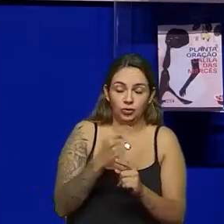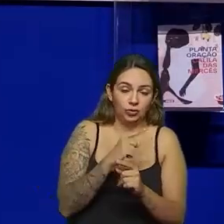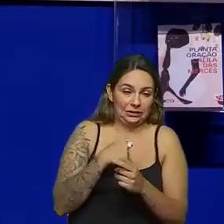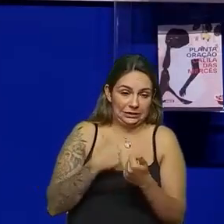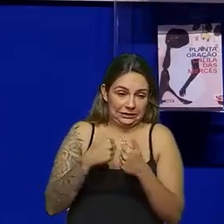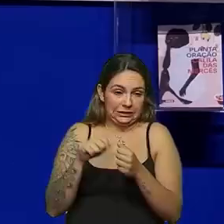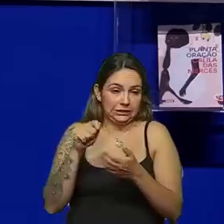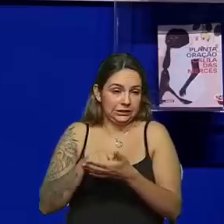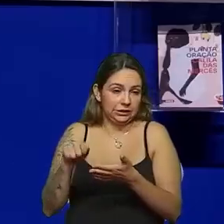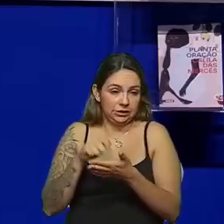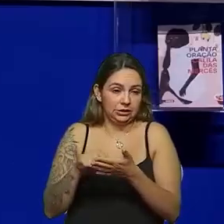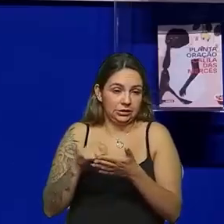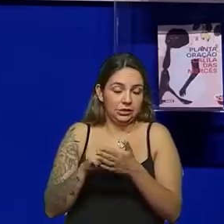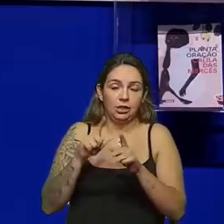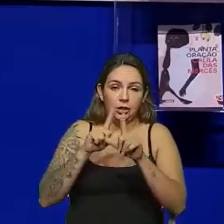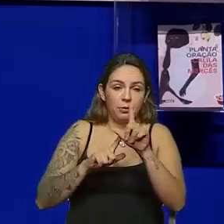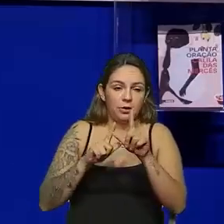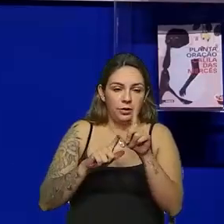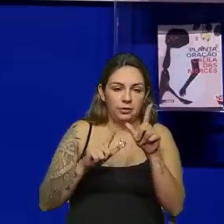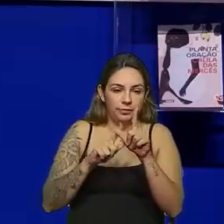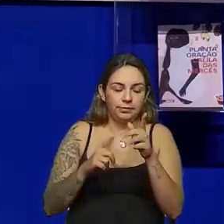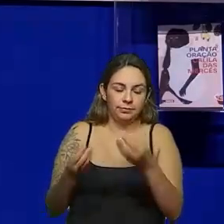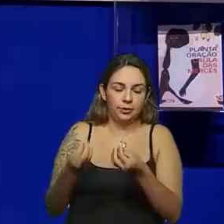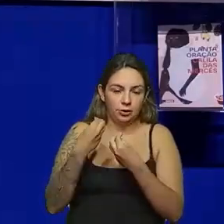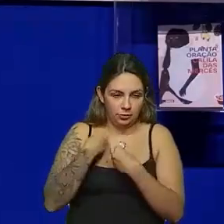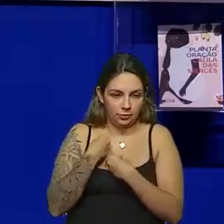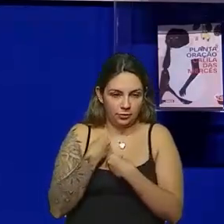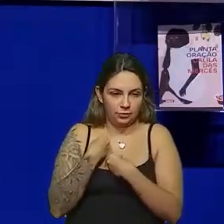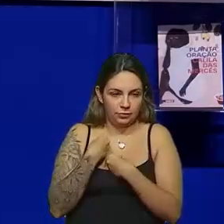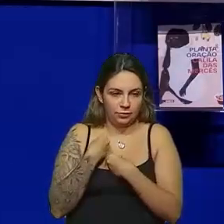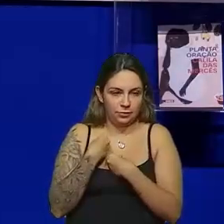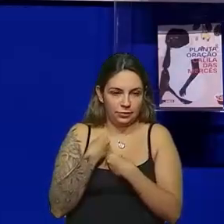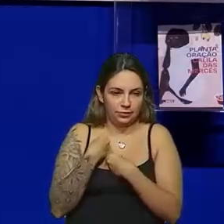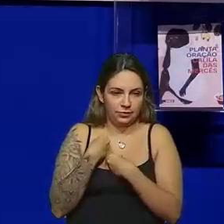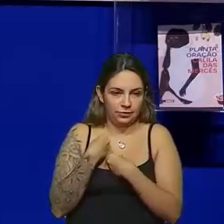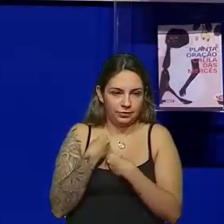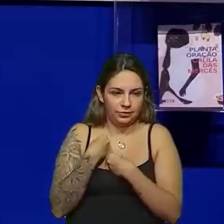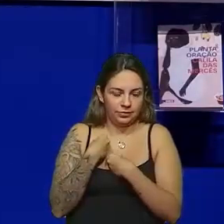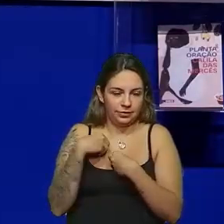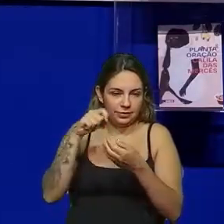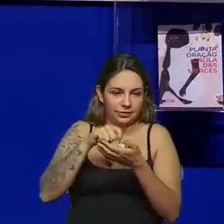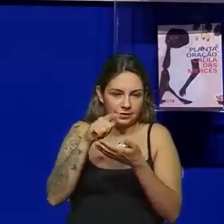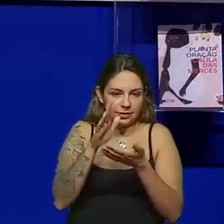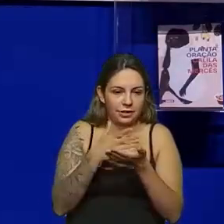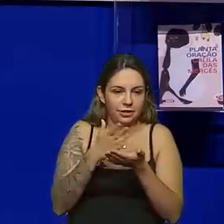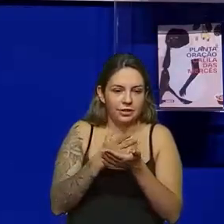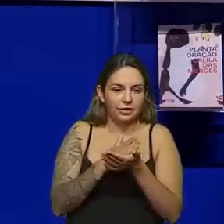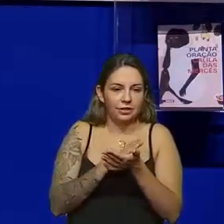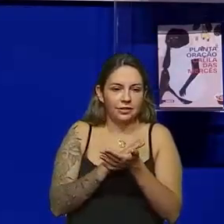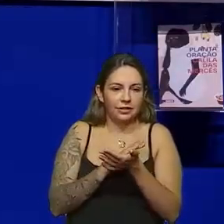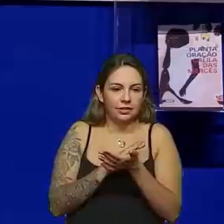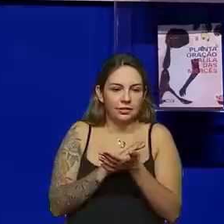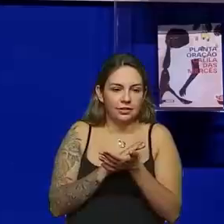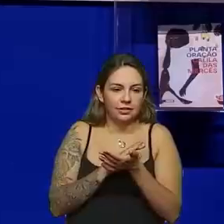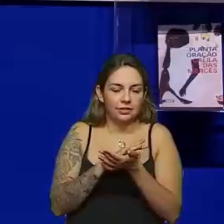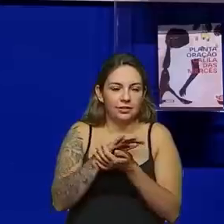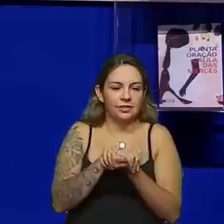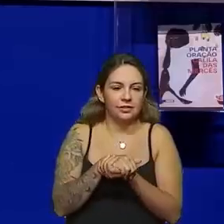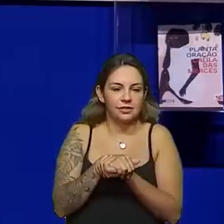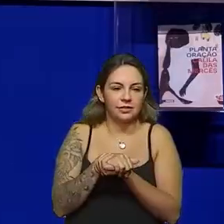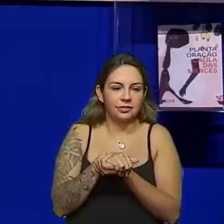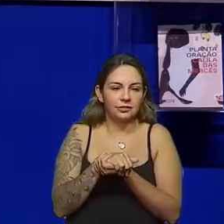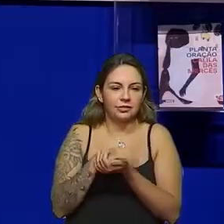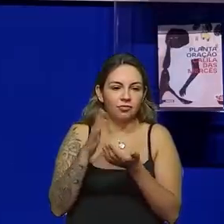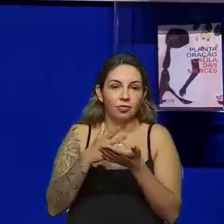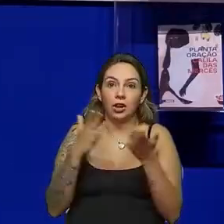estava escrevendo para a Companhia das Letras, a quem eu agradeço, porque me deu um adiantamento incrível para escrever esse livro, que vai sair um dia, fica um